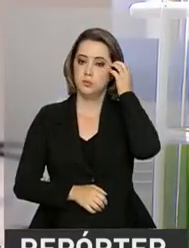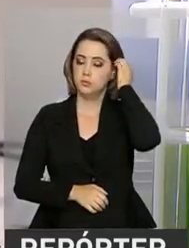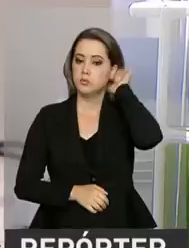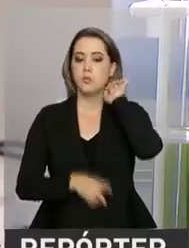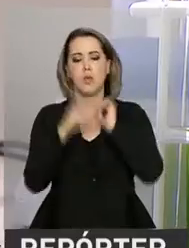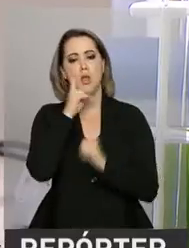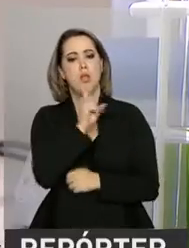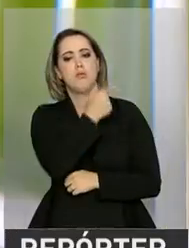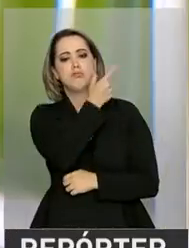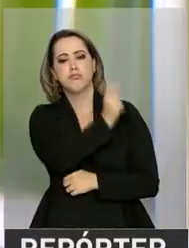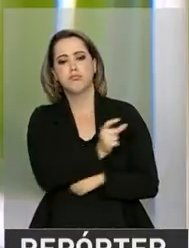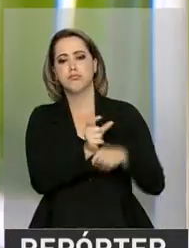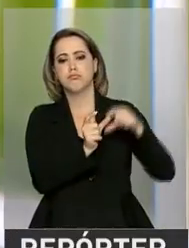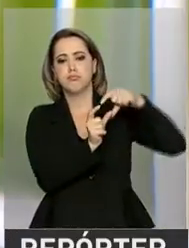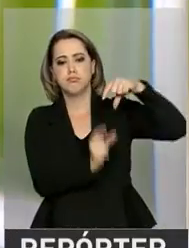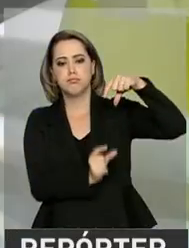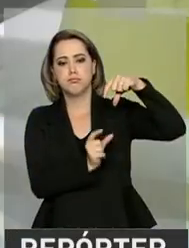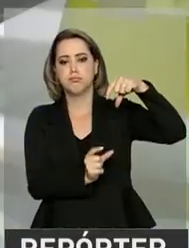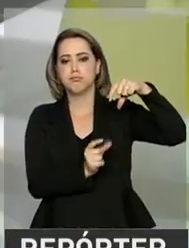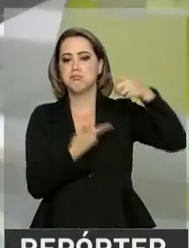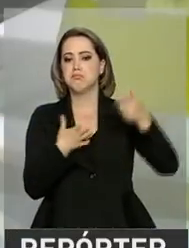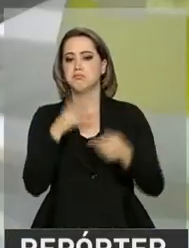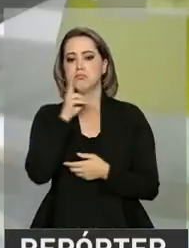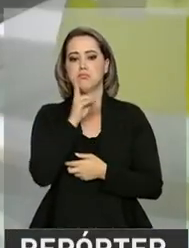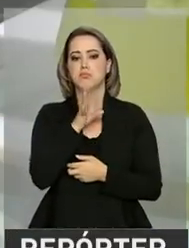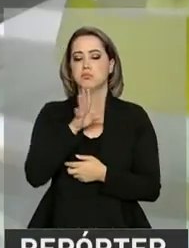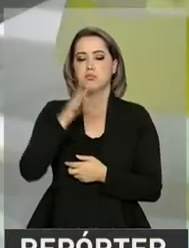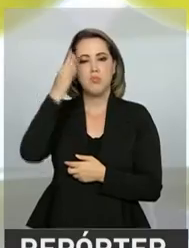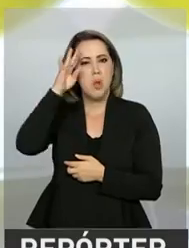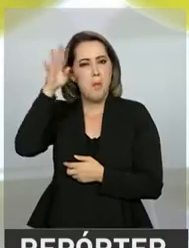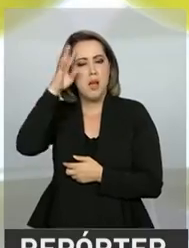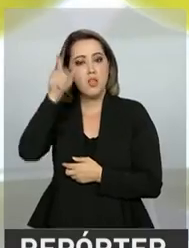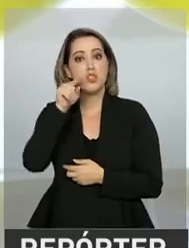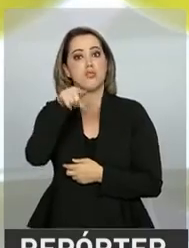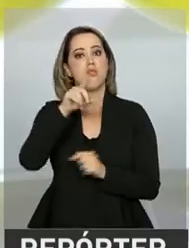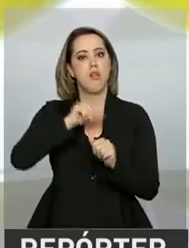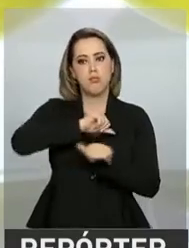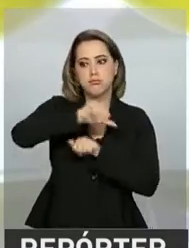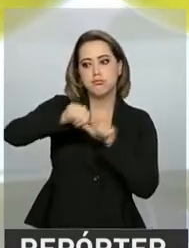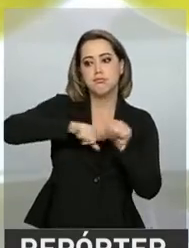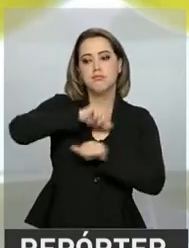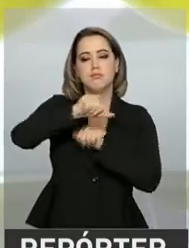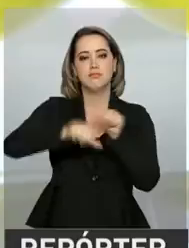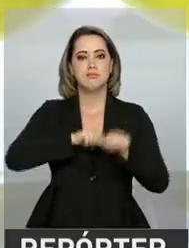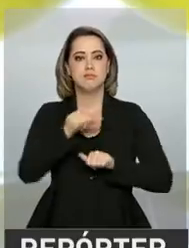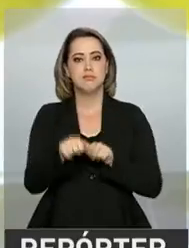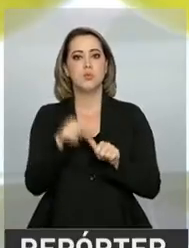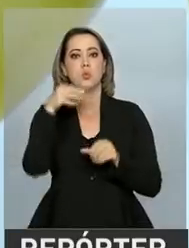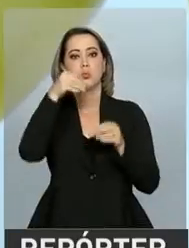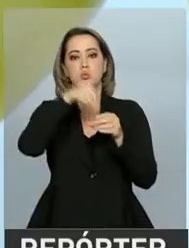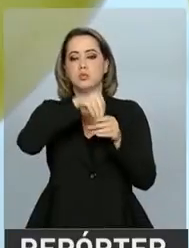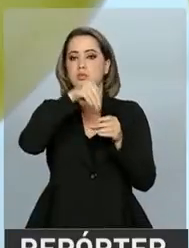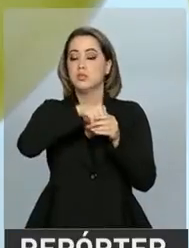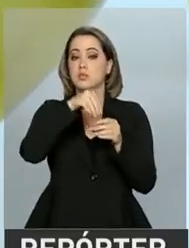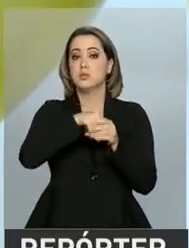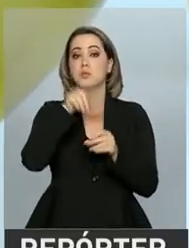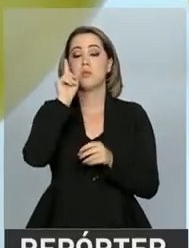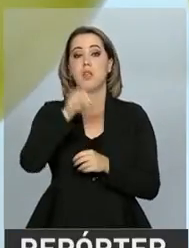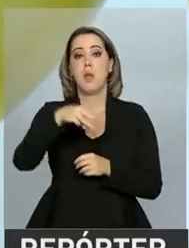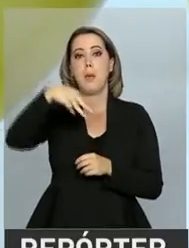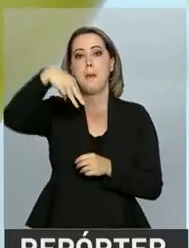Quem vê esses tubos de laboratório pode não imaginar a versatilidade do que está aí dentro. São